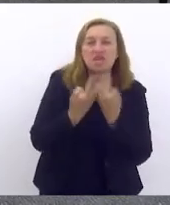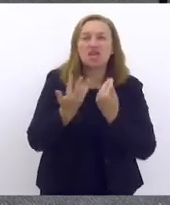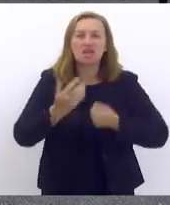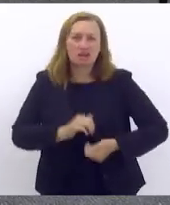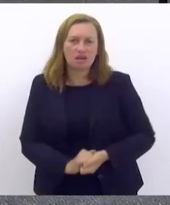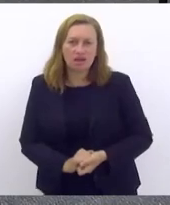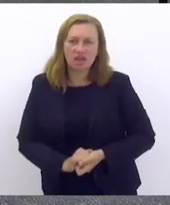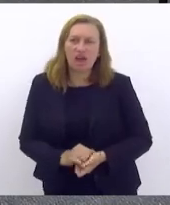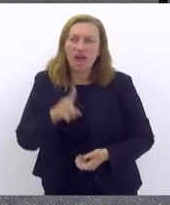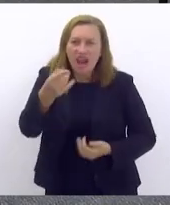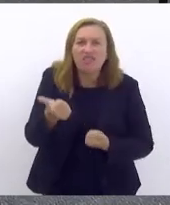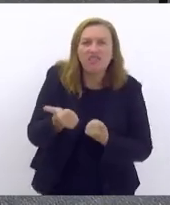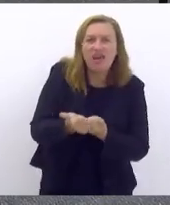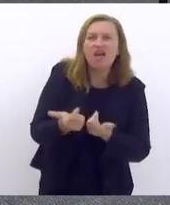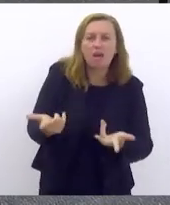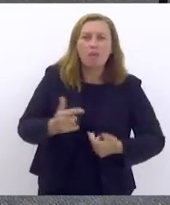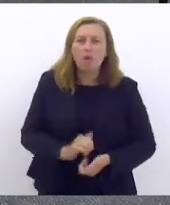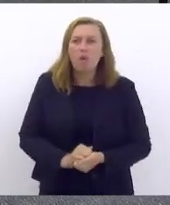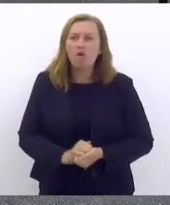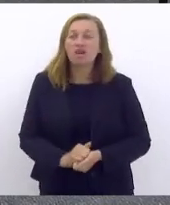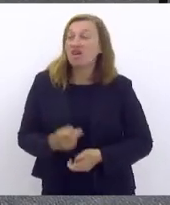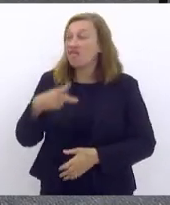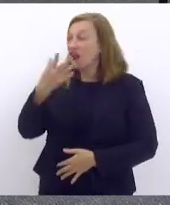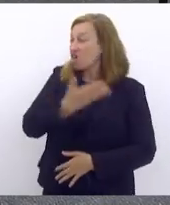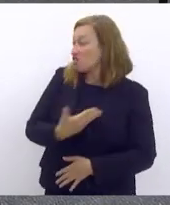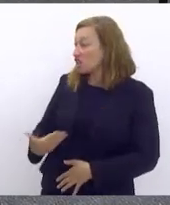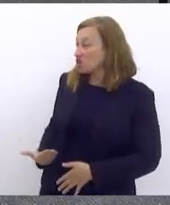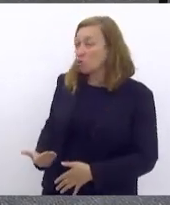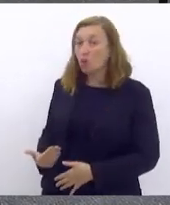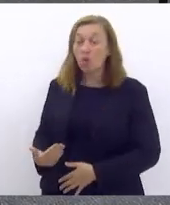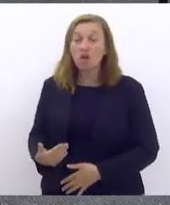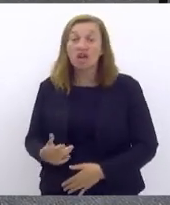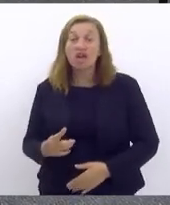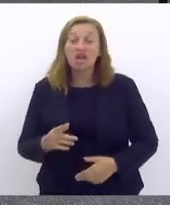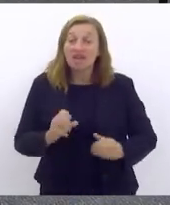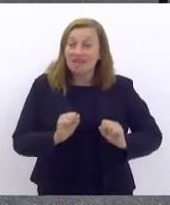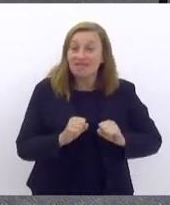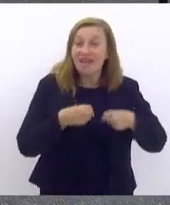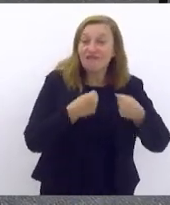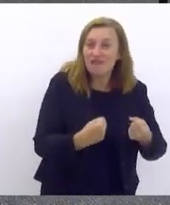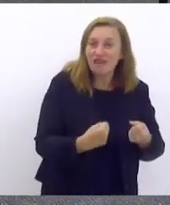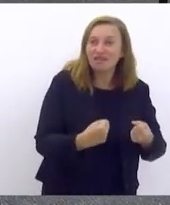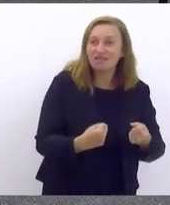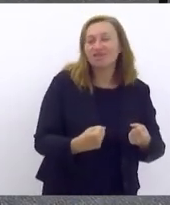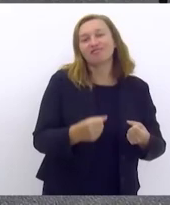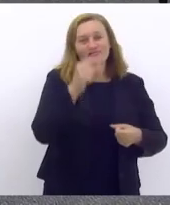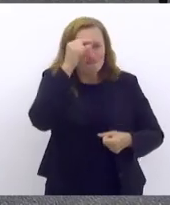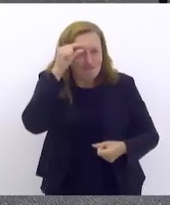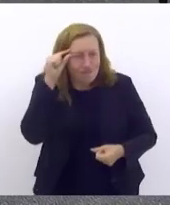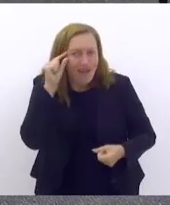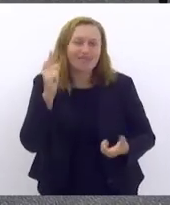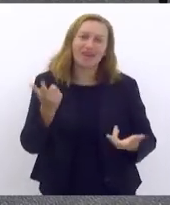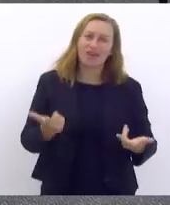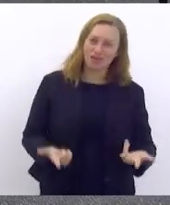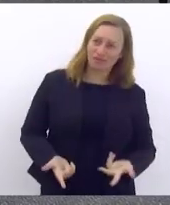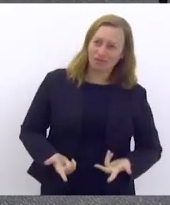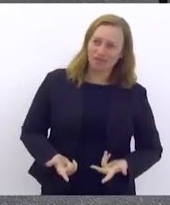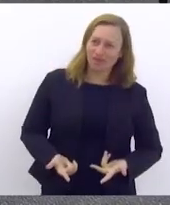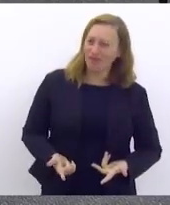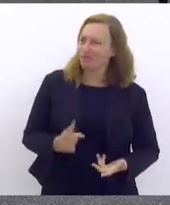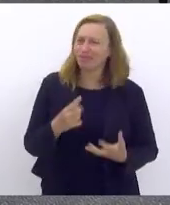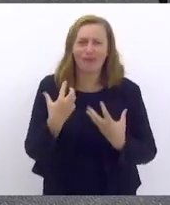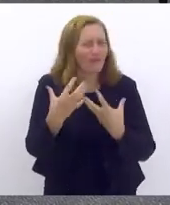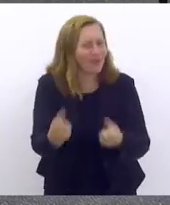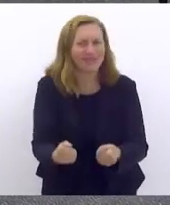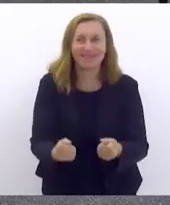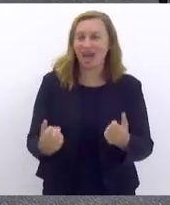Incoerência. Falar mal do governador Cláudio Castro e defender Marcelo Frouxo, porra. Não dá para aceitar